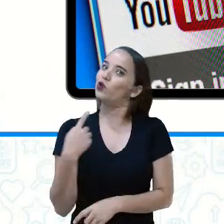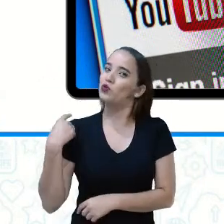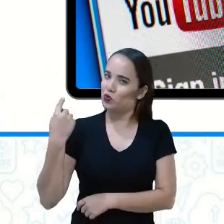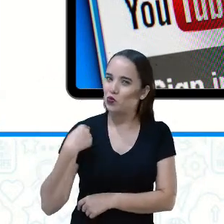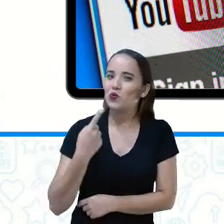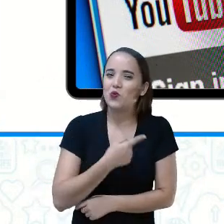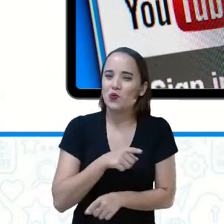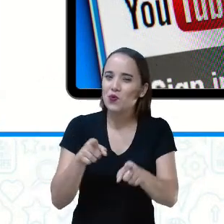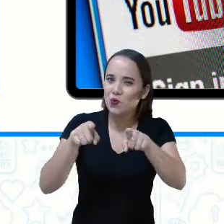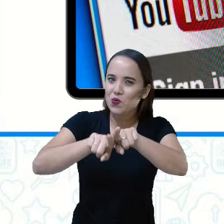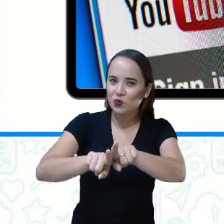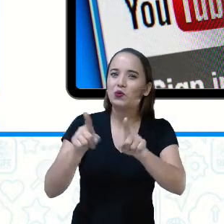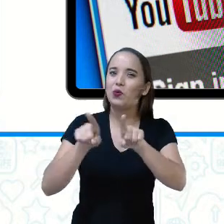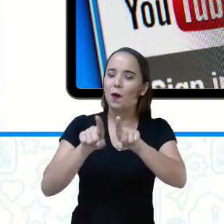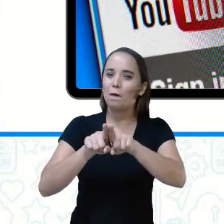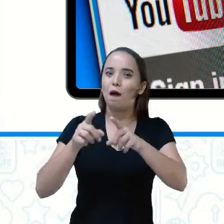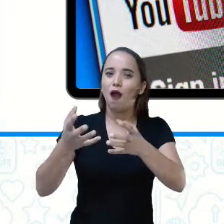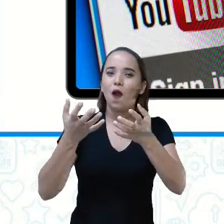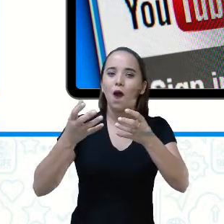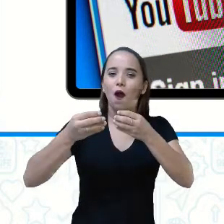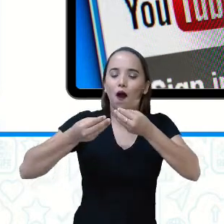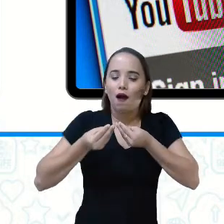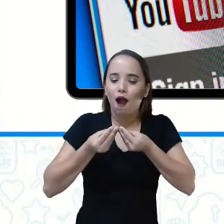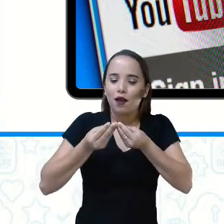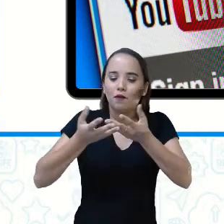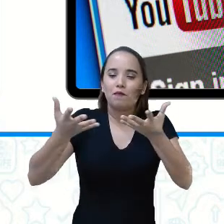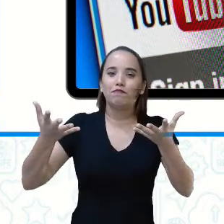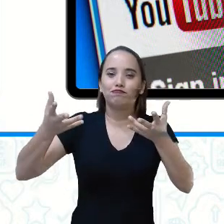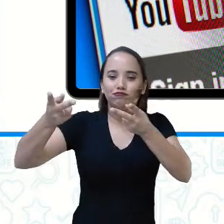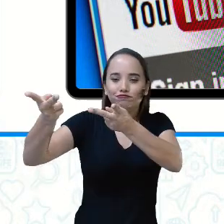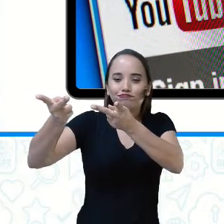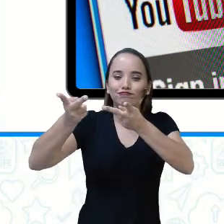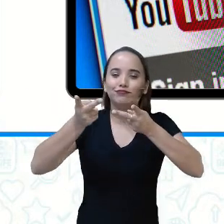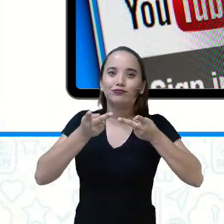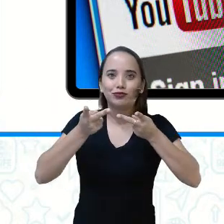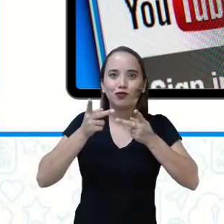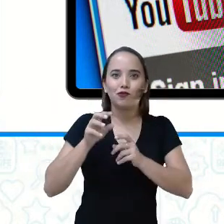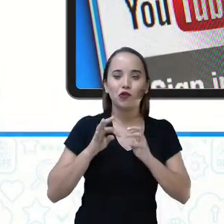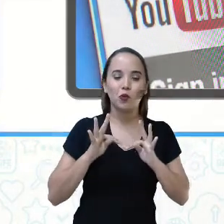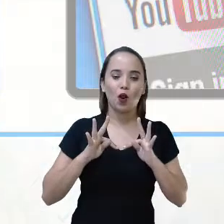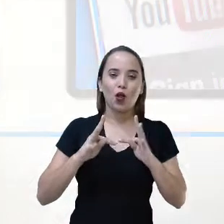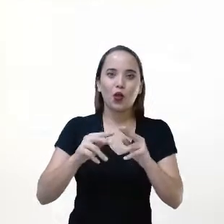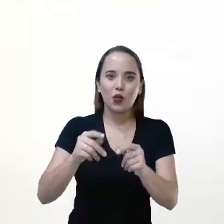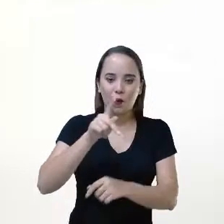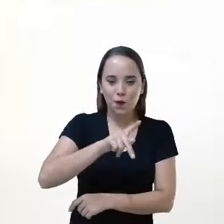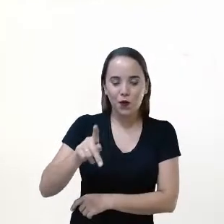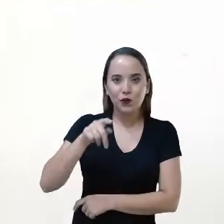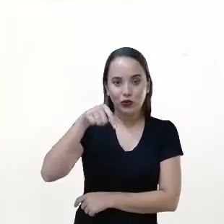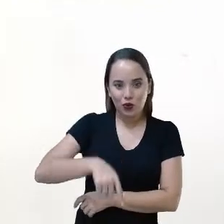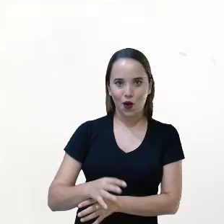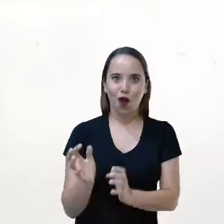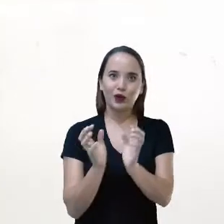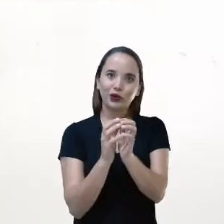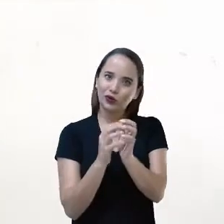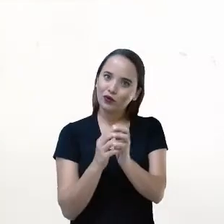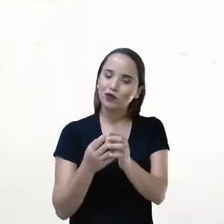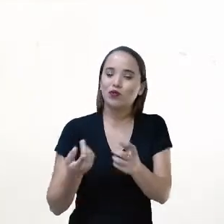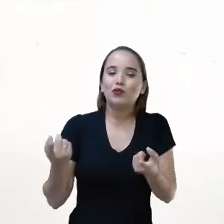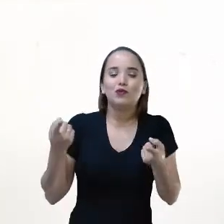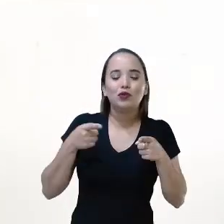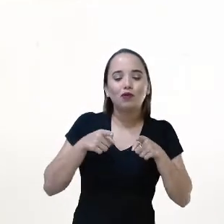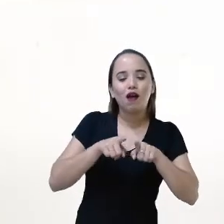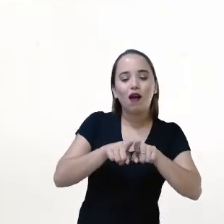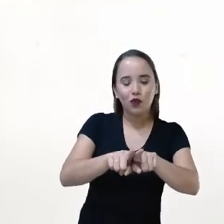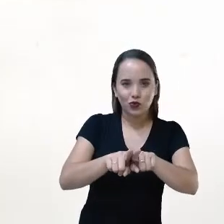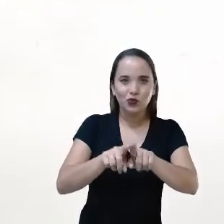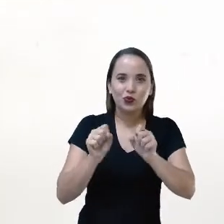aberto o convite para você, professor, professora aqui da Rede do Recife, que a gente possa se aproximar sempre mais e